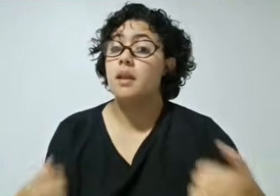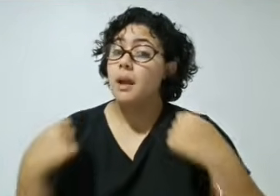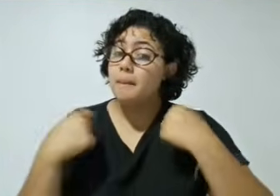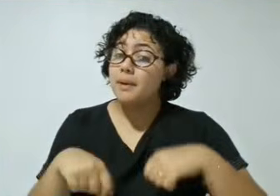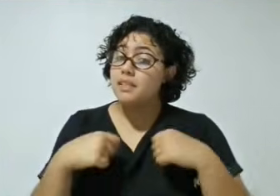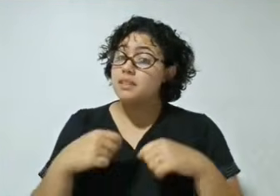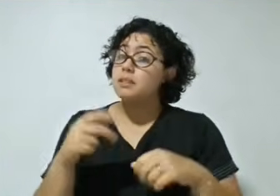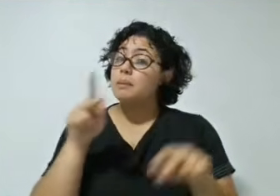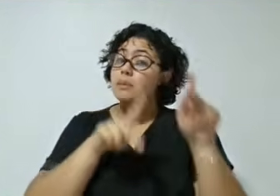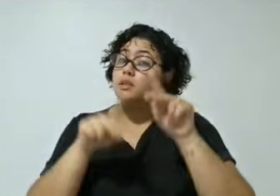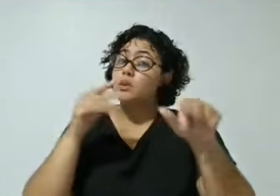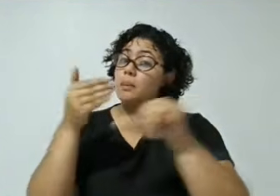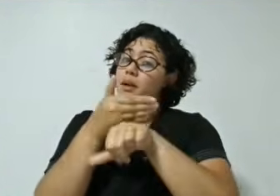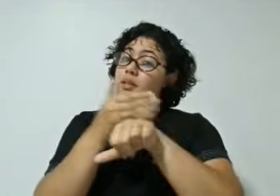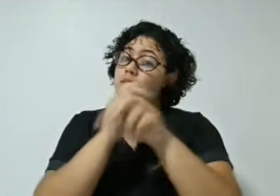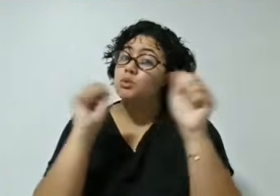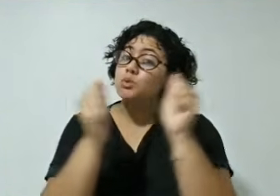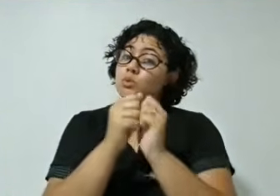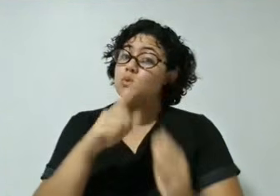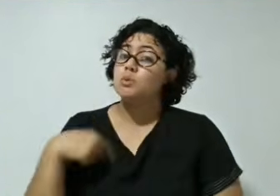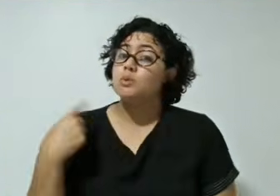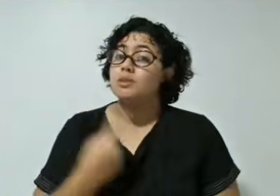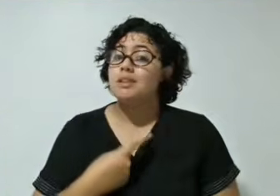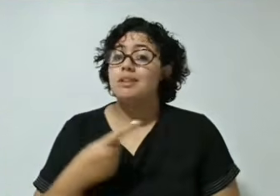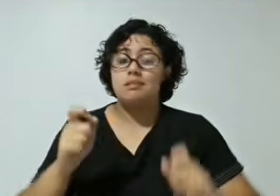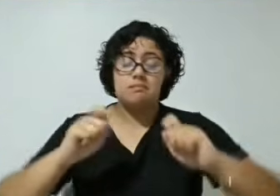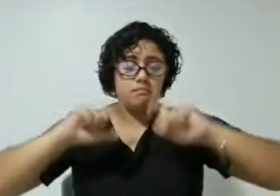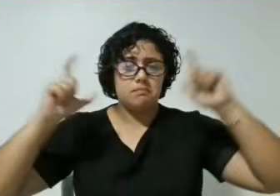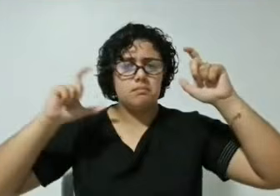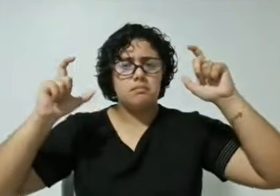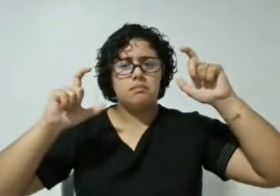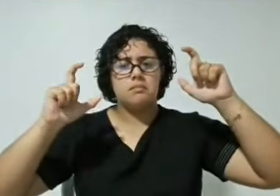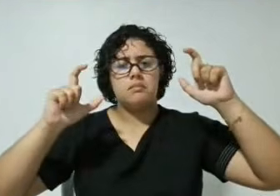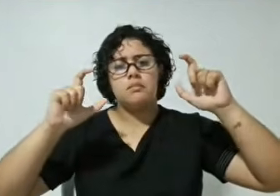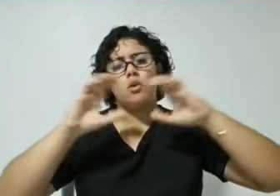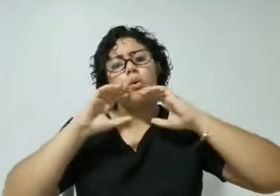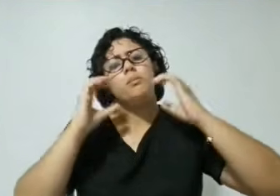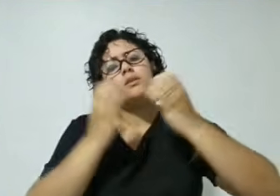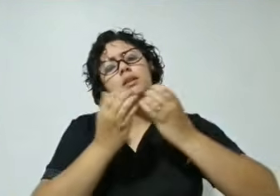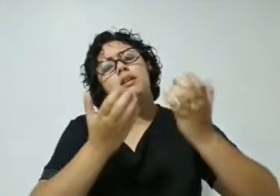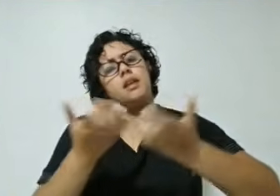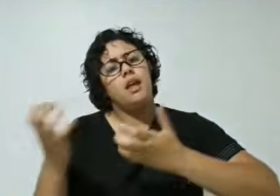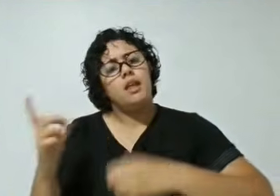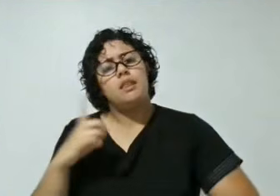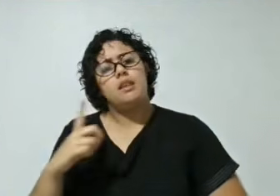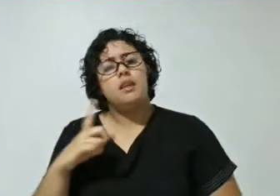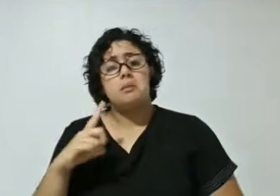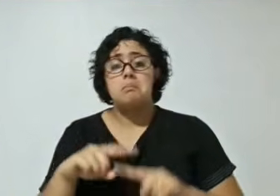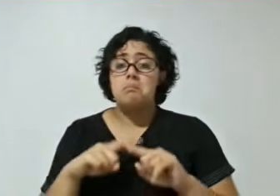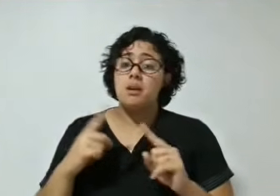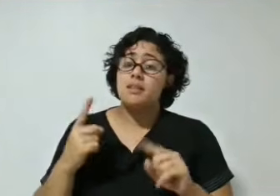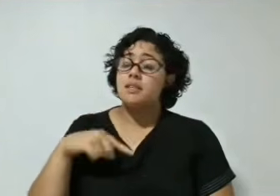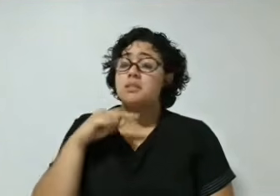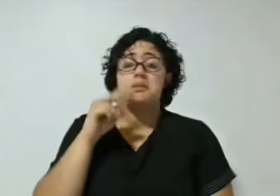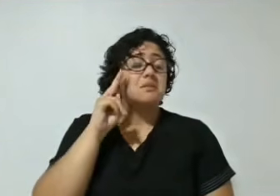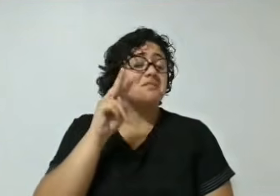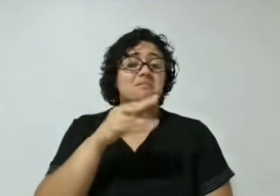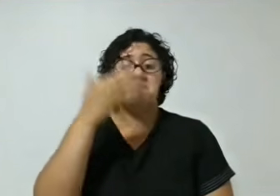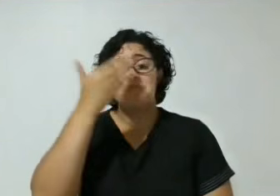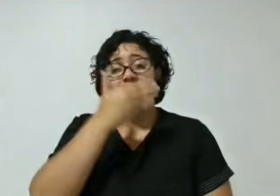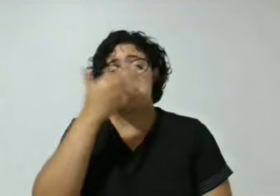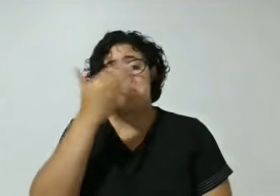chamar a atenção de coisas que a comunidade gostaria de ter e a gente, por algum motivo, não está enxergando. Então,